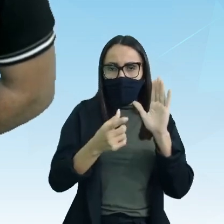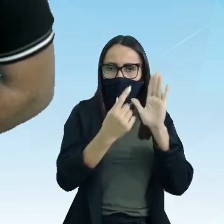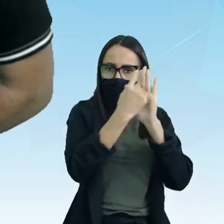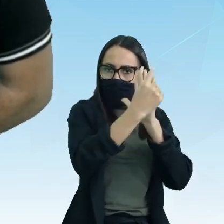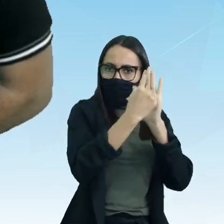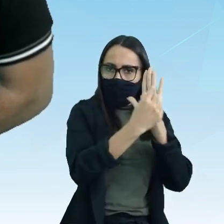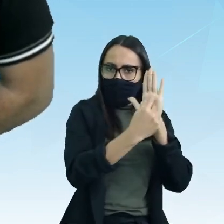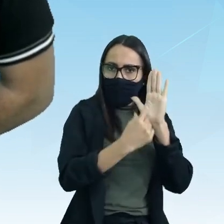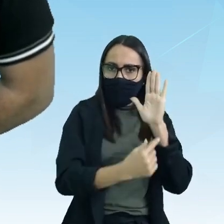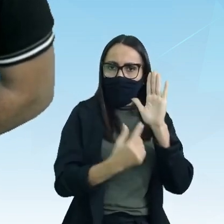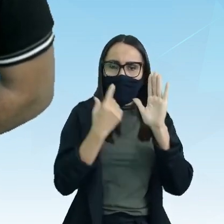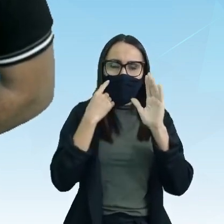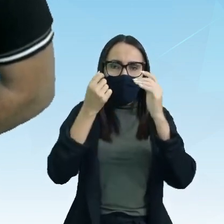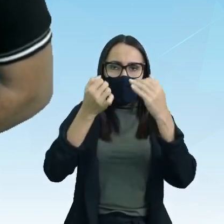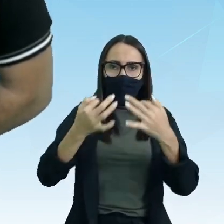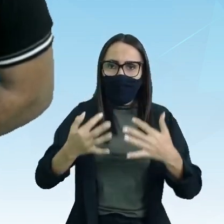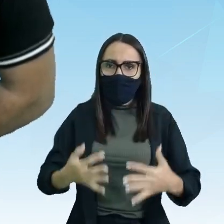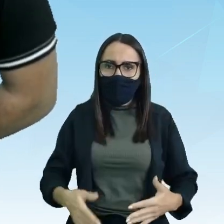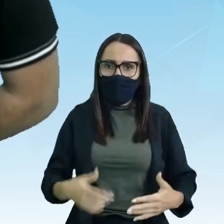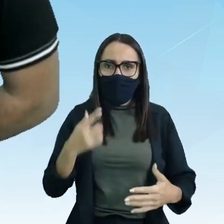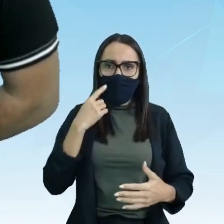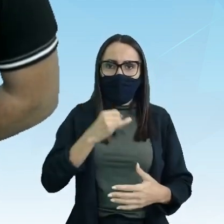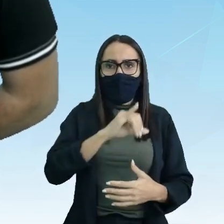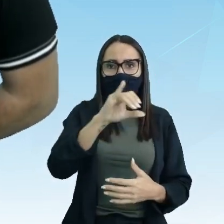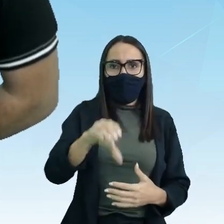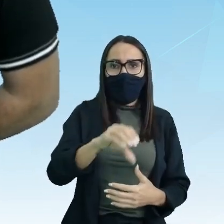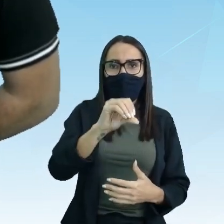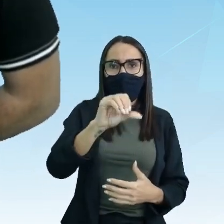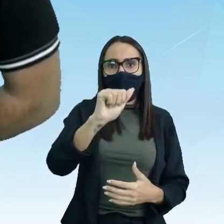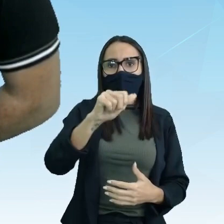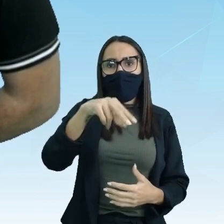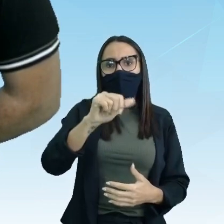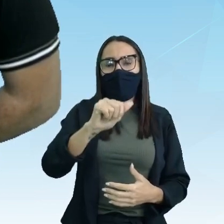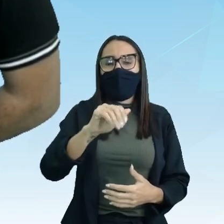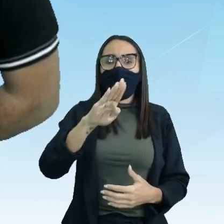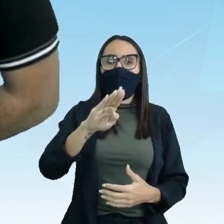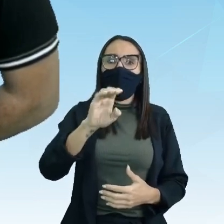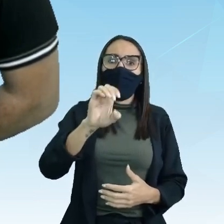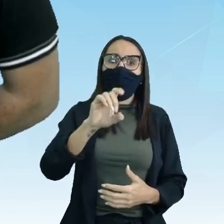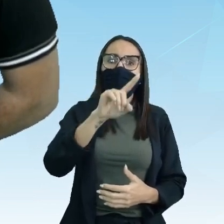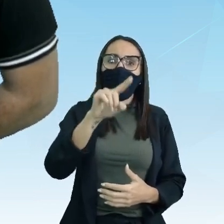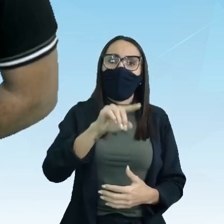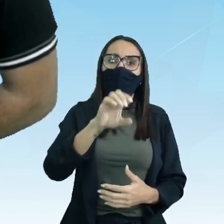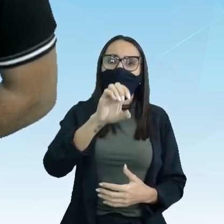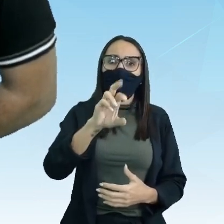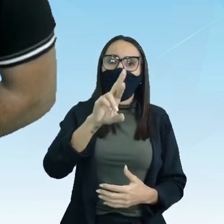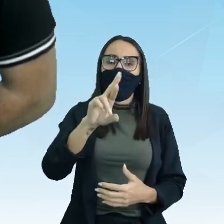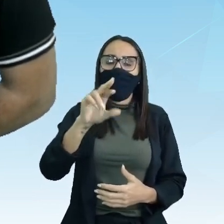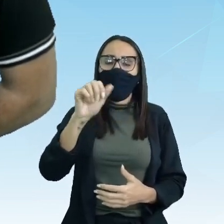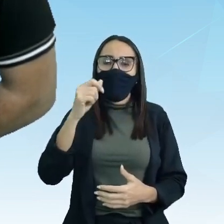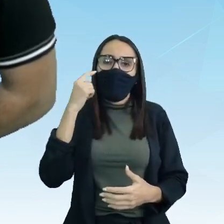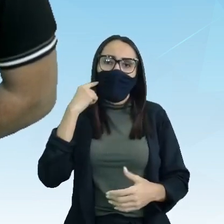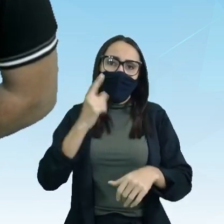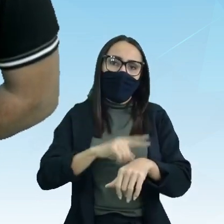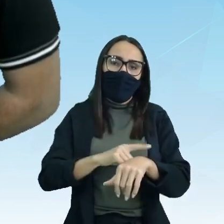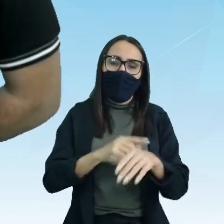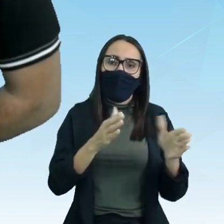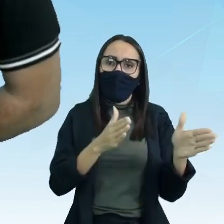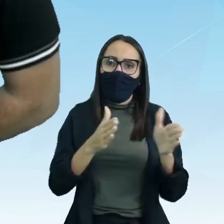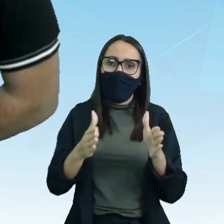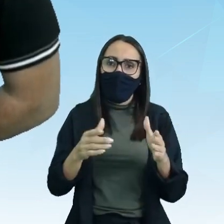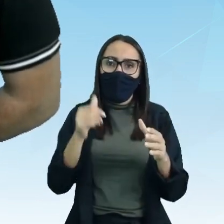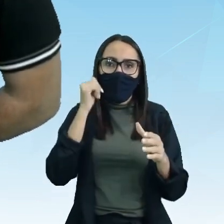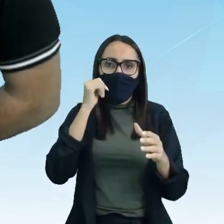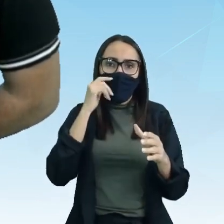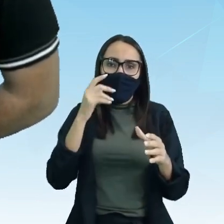conclusão, falando sobre Joana Bezerra. Em tempos onde as mulheres continuam sendo